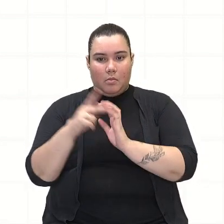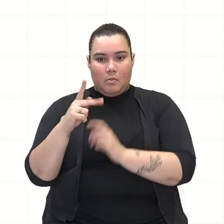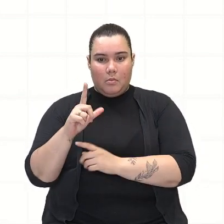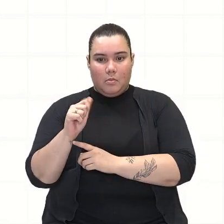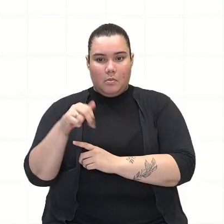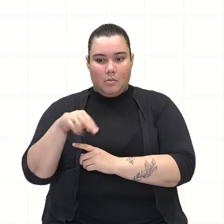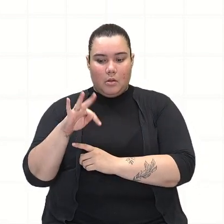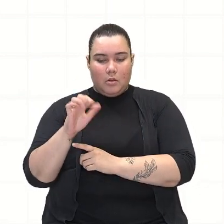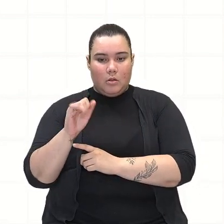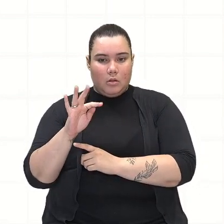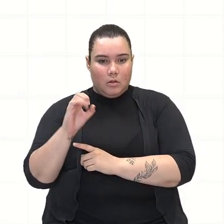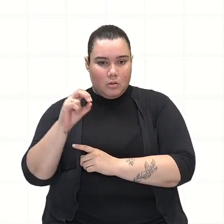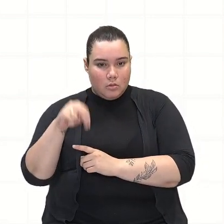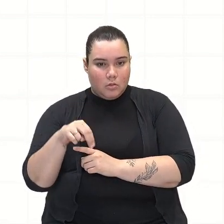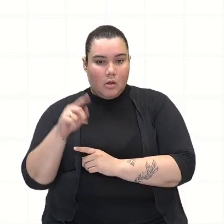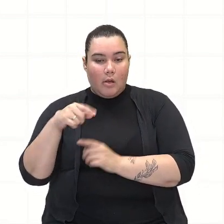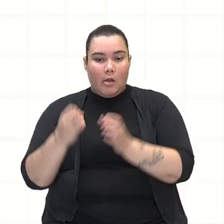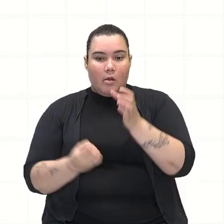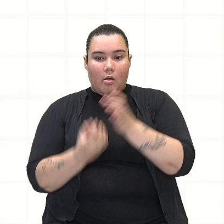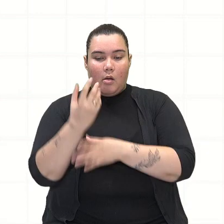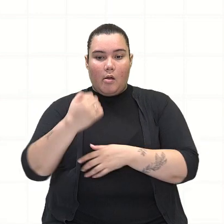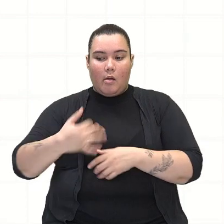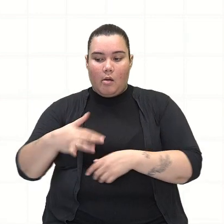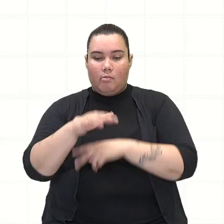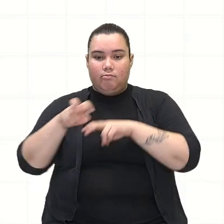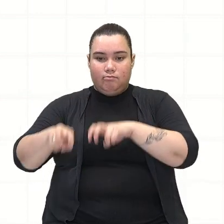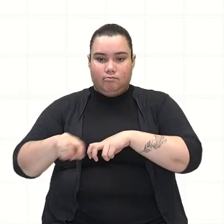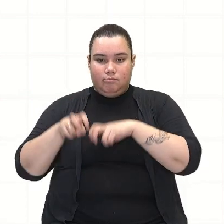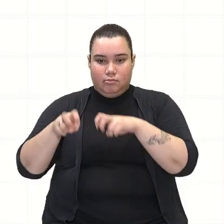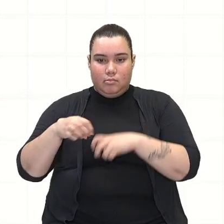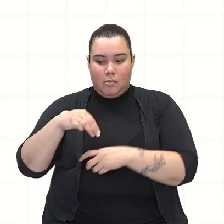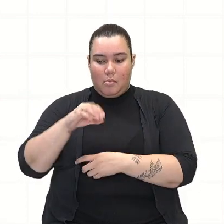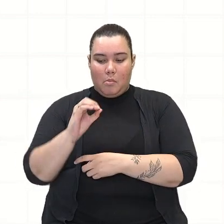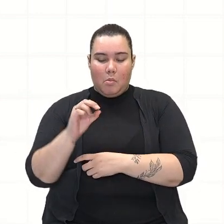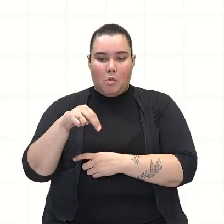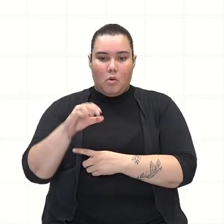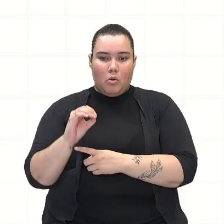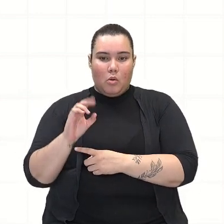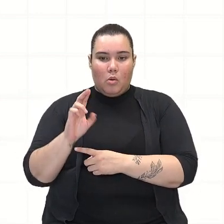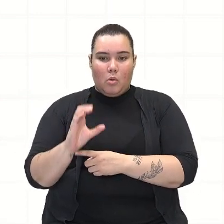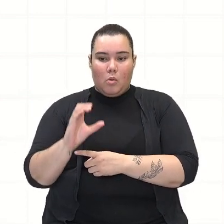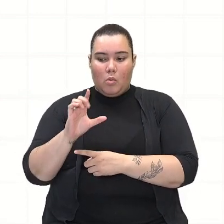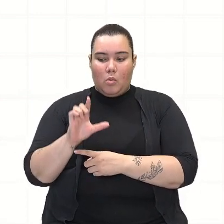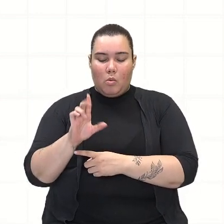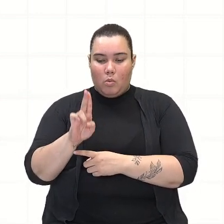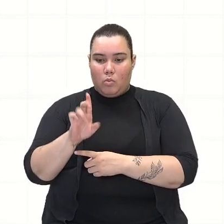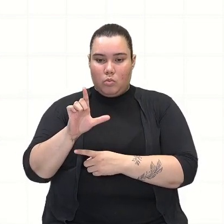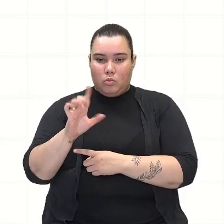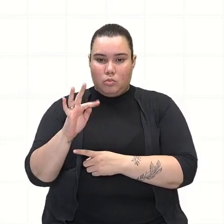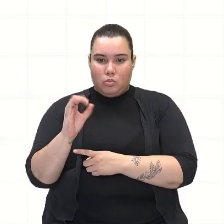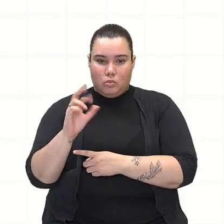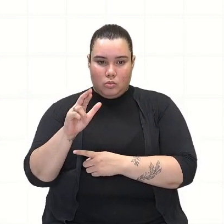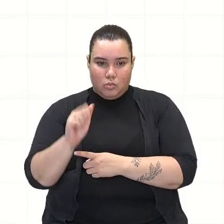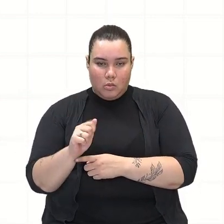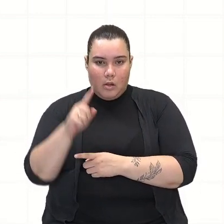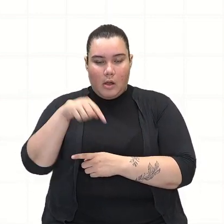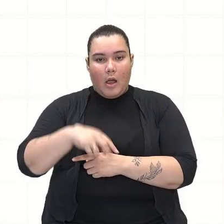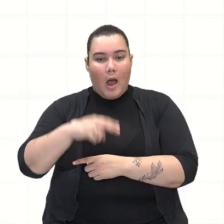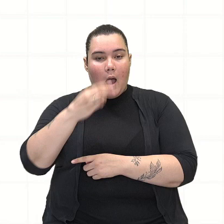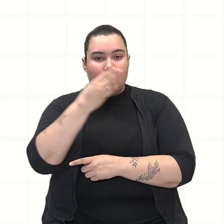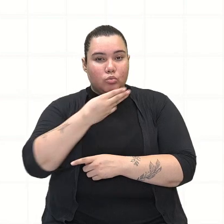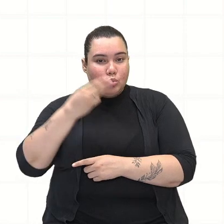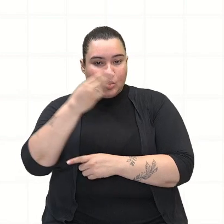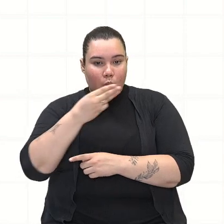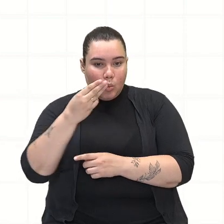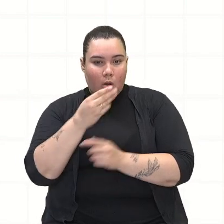que era caracterizada pela produção agrícola monocultora, ou seja, a produção era de açúcar